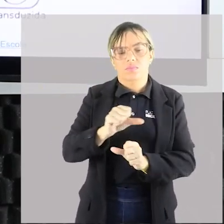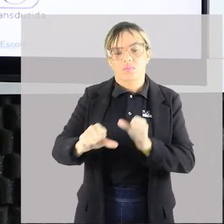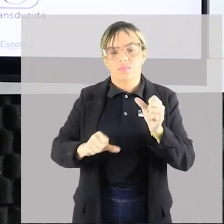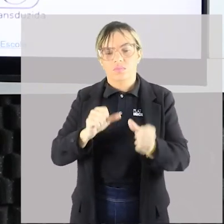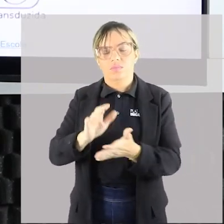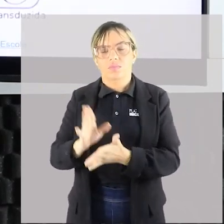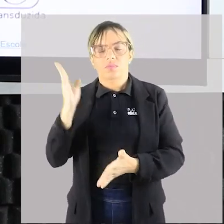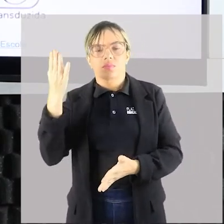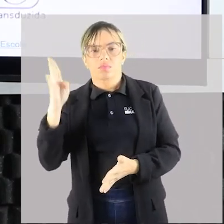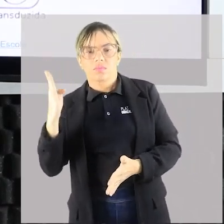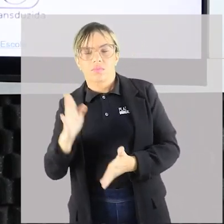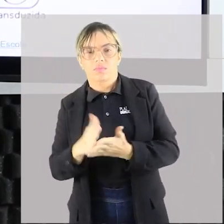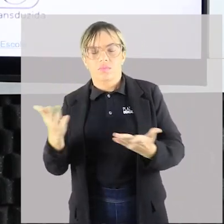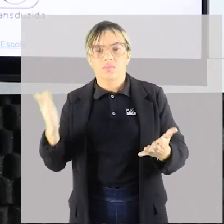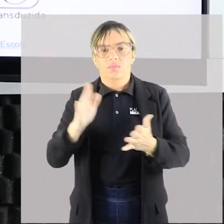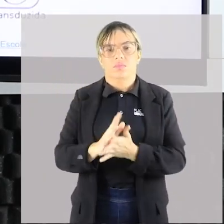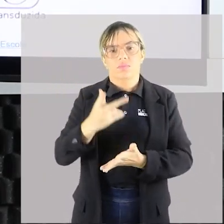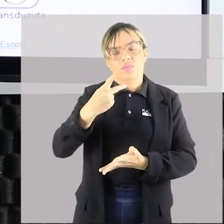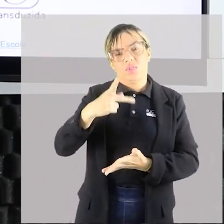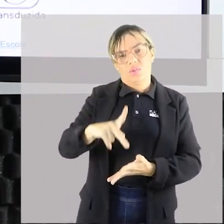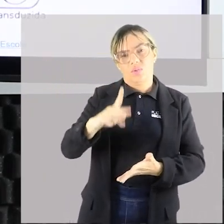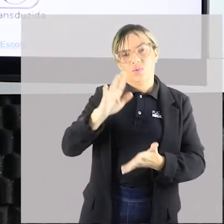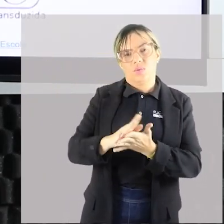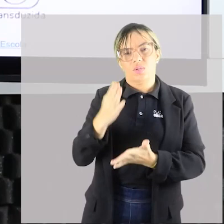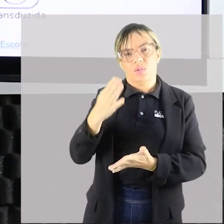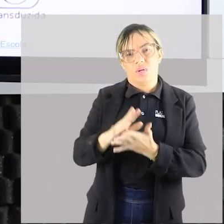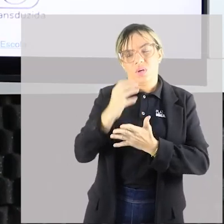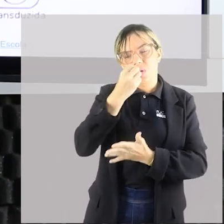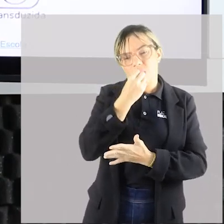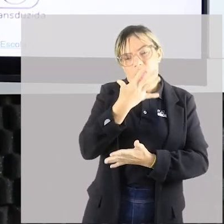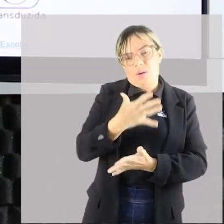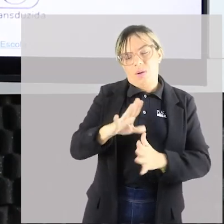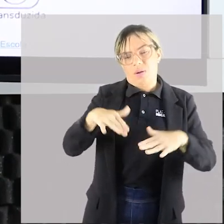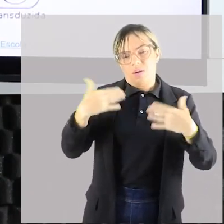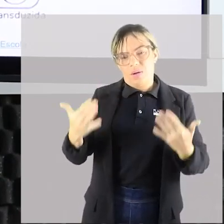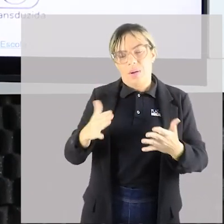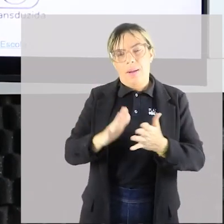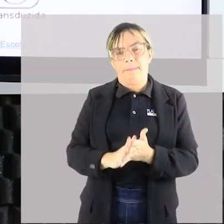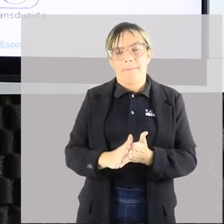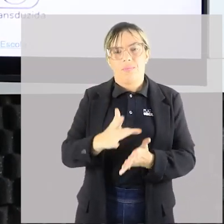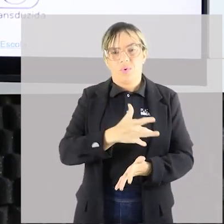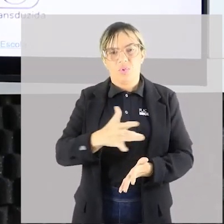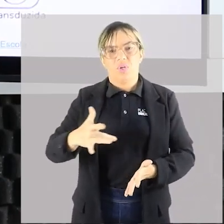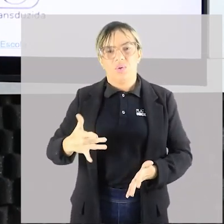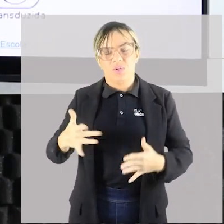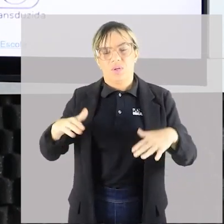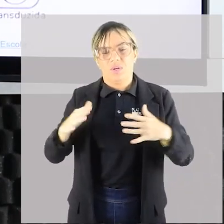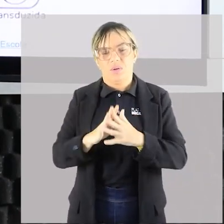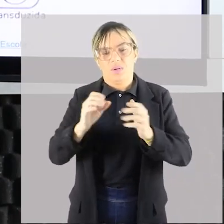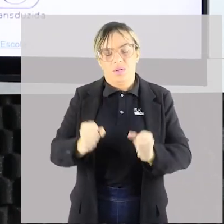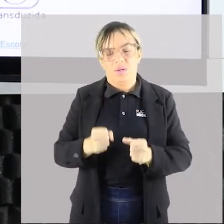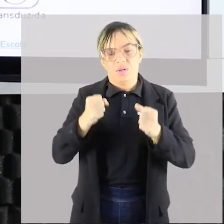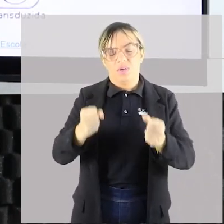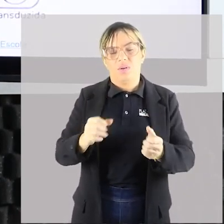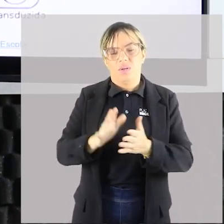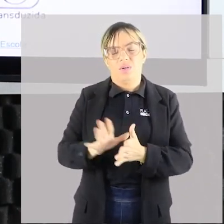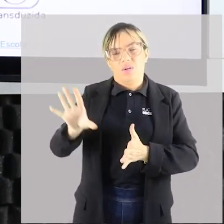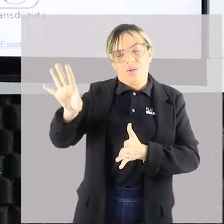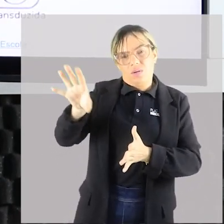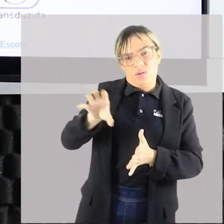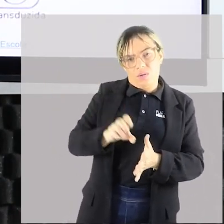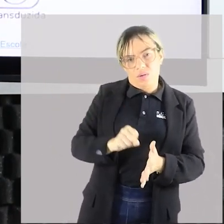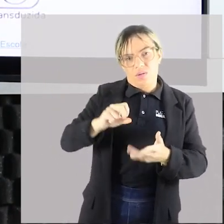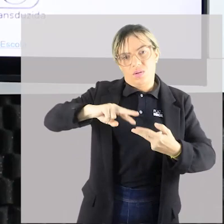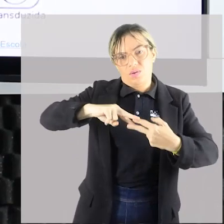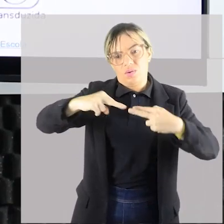transformação bacteriana? As suas bactérias boas, as bactérias, né, sadias, elas podem acabar